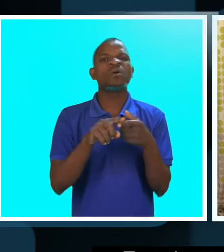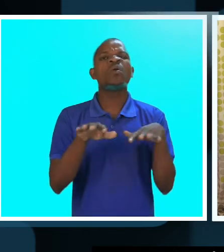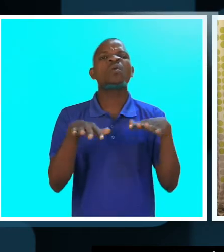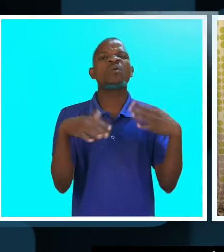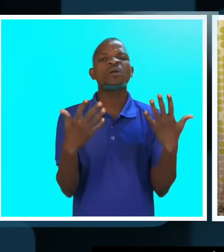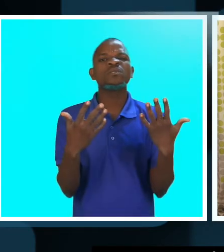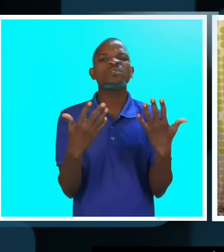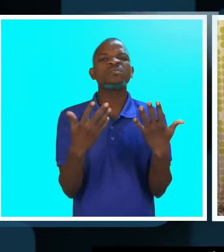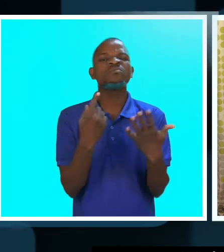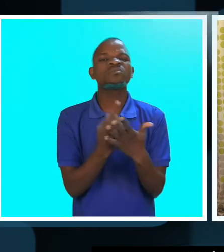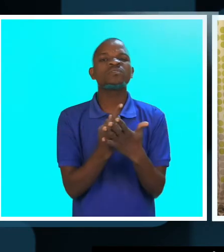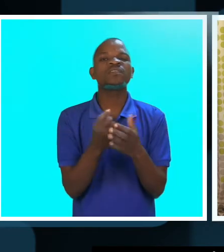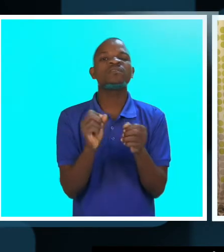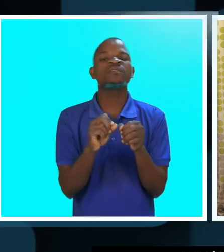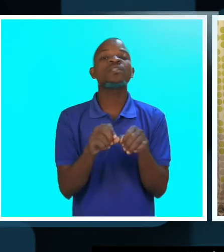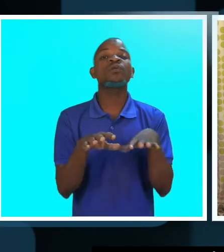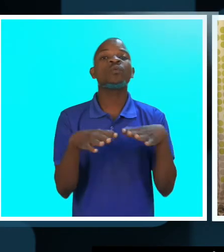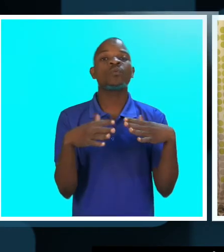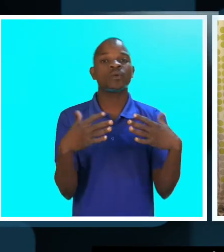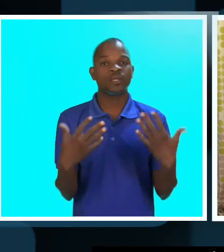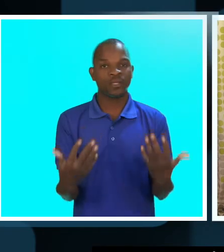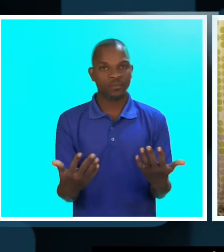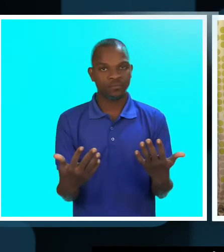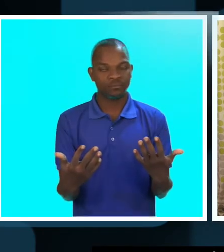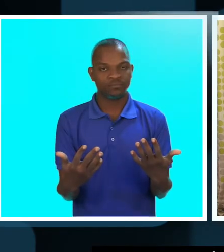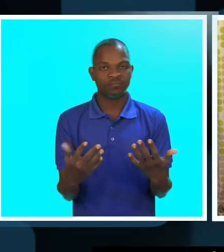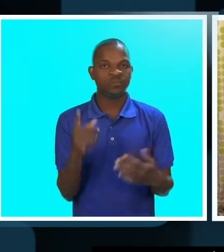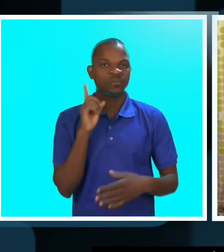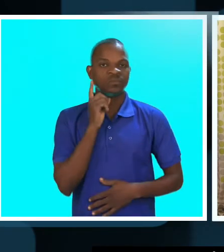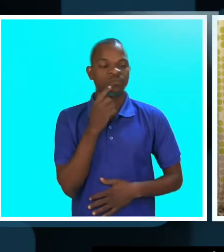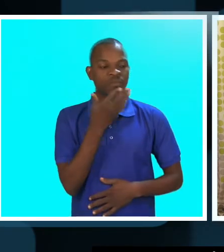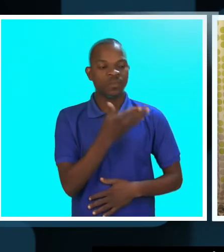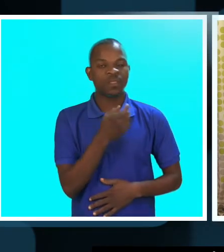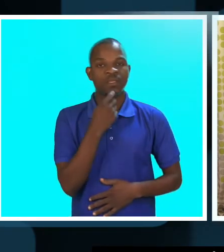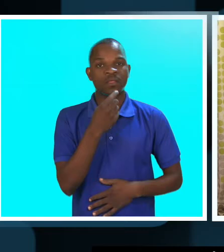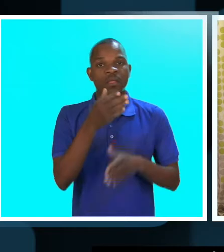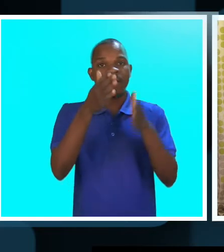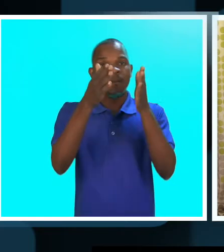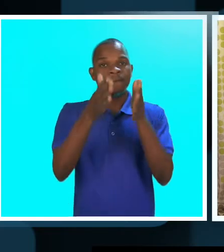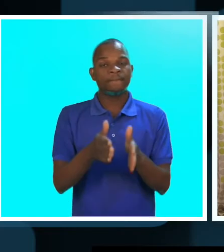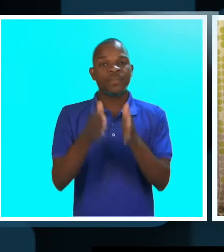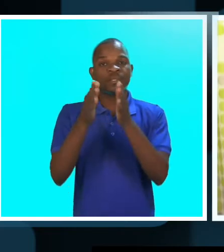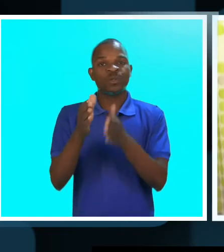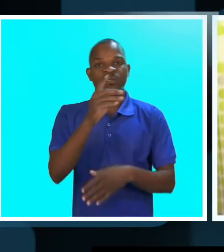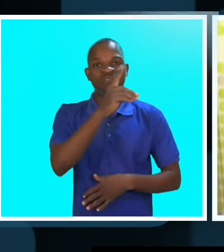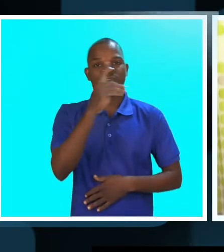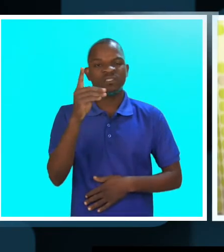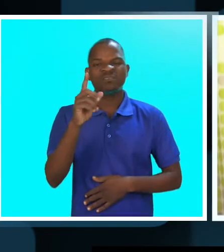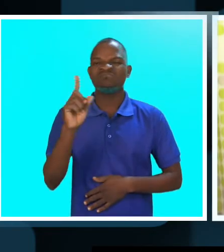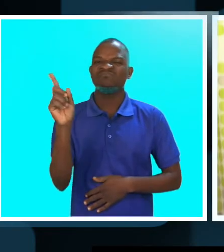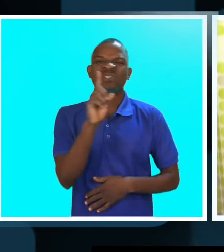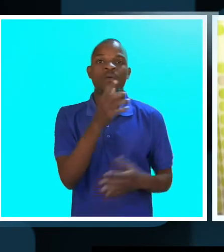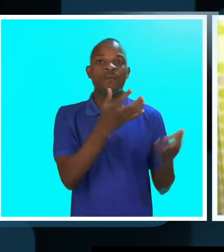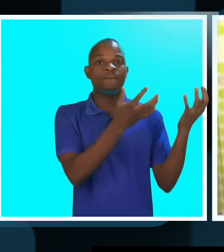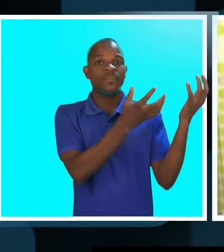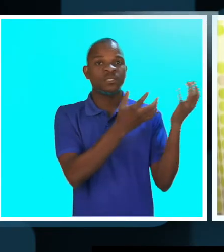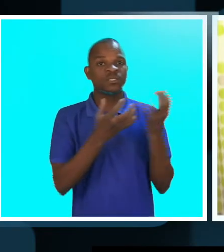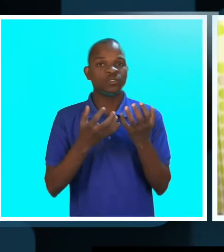associação e quais são as modalidades que devem ser feitas? As pessoas com